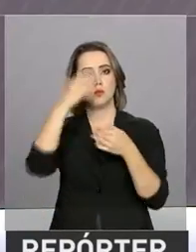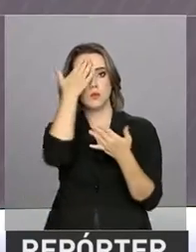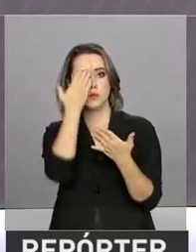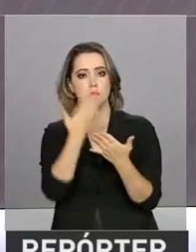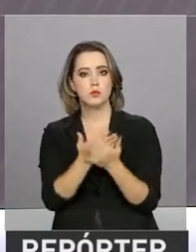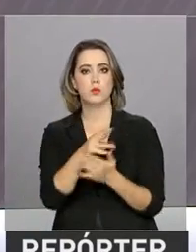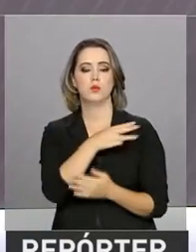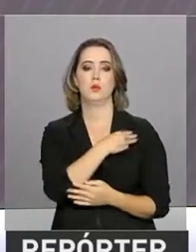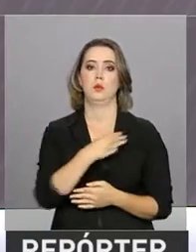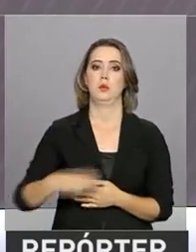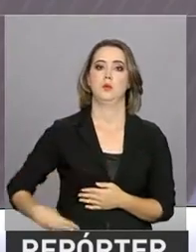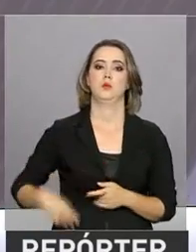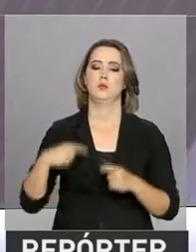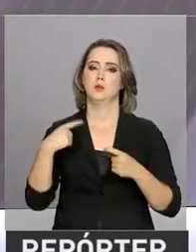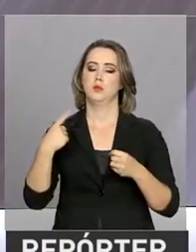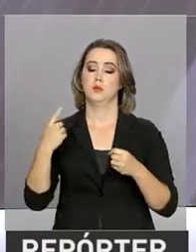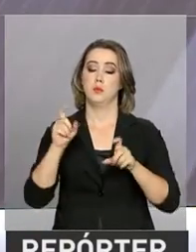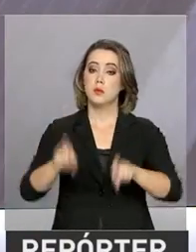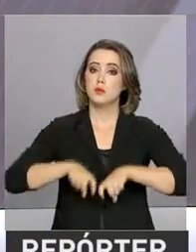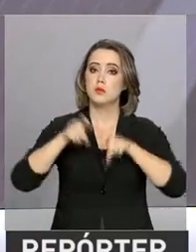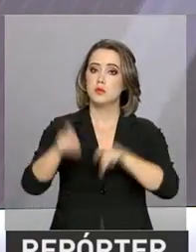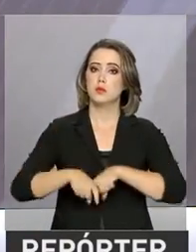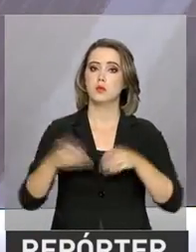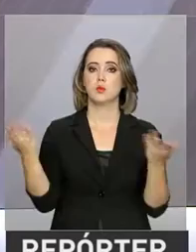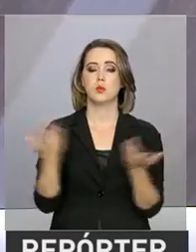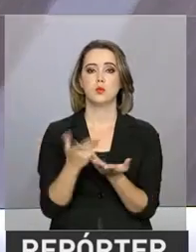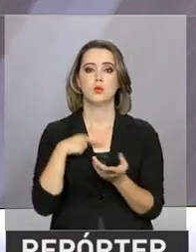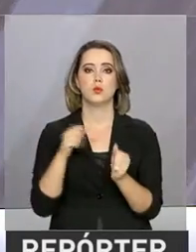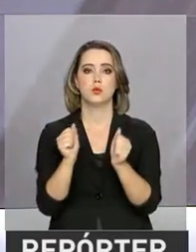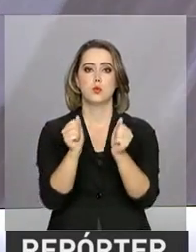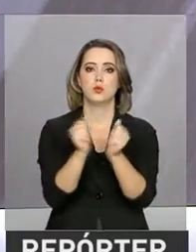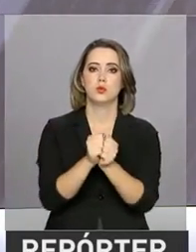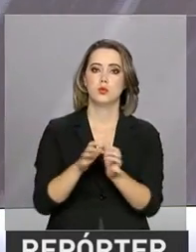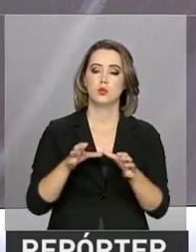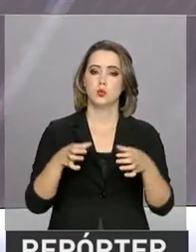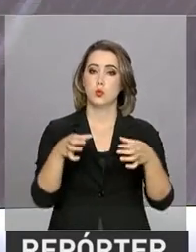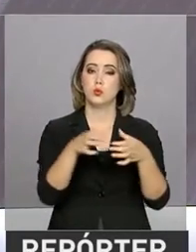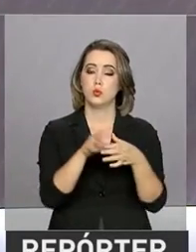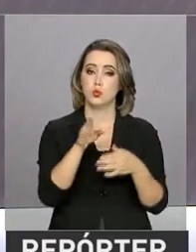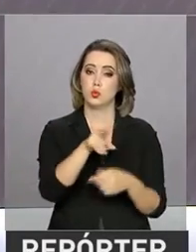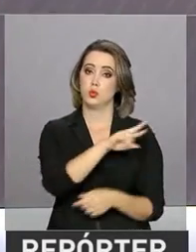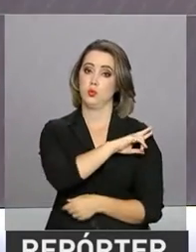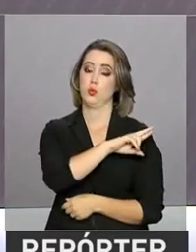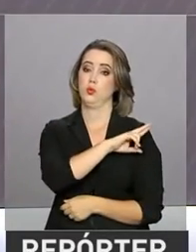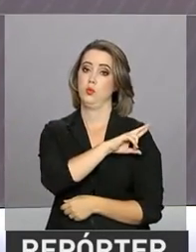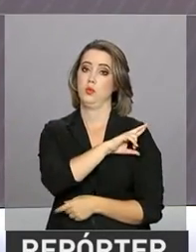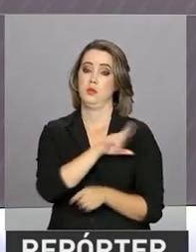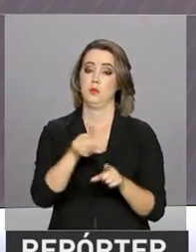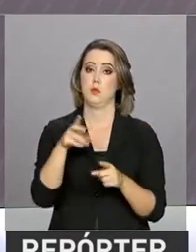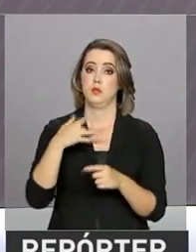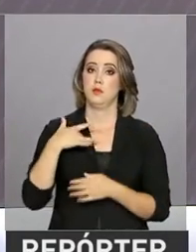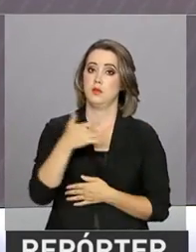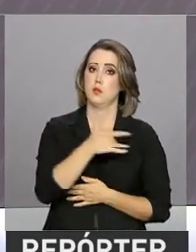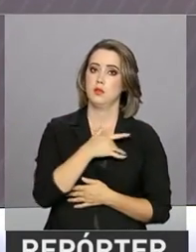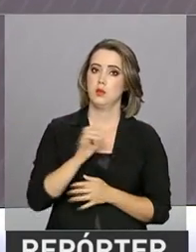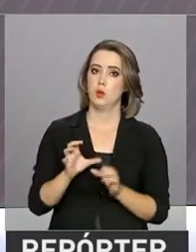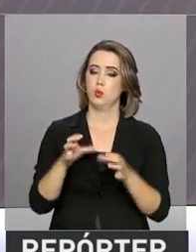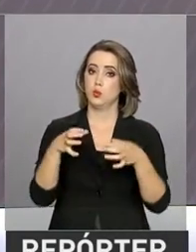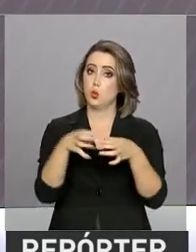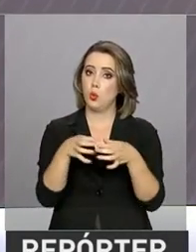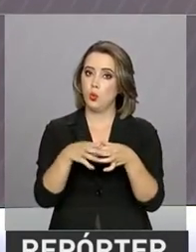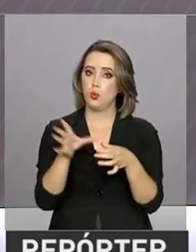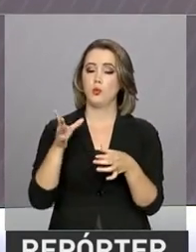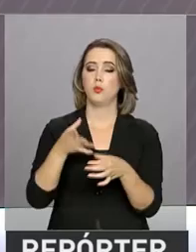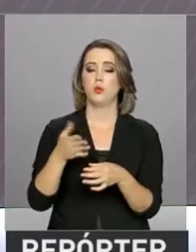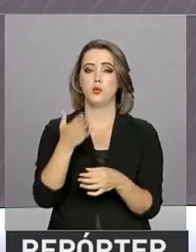o ministro da agricultura blairo maggi esteve hoje com o comissário de saúde e segurança alimentar da união europeia ea vale ia fazer uma